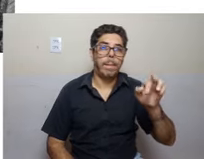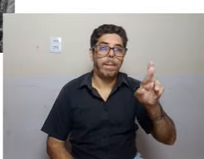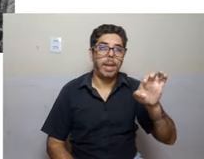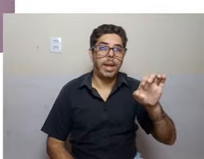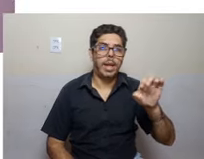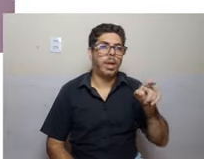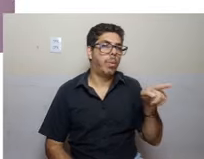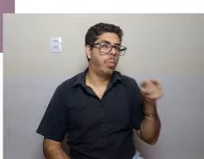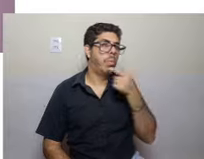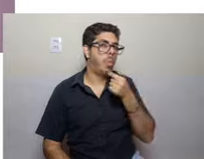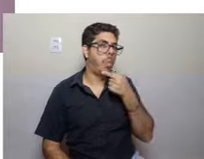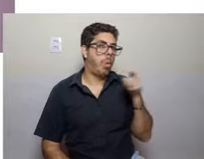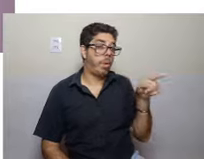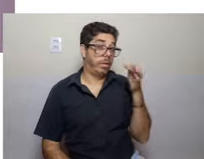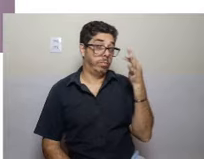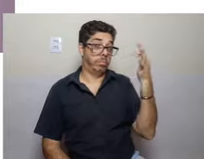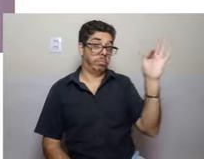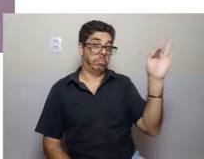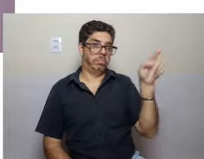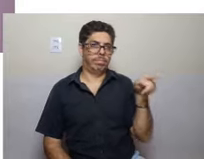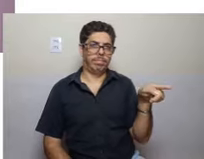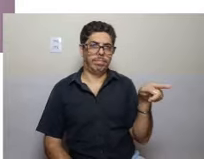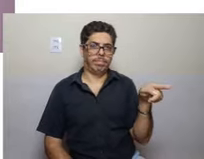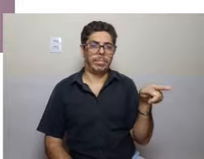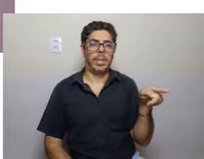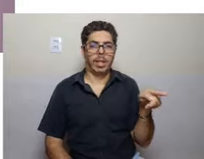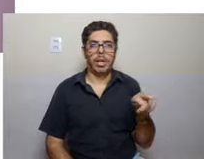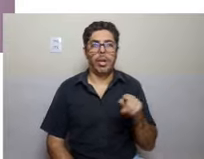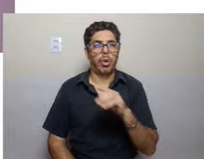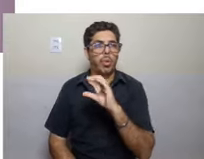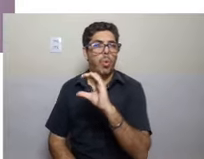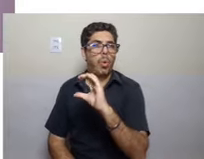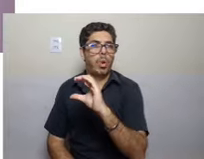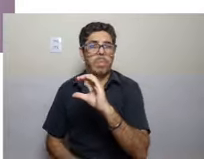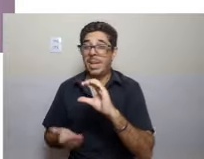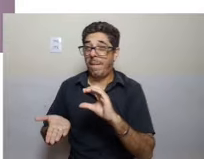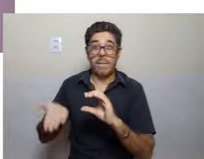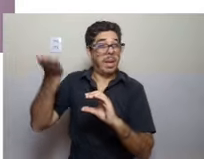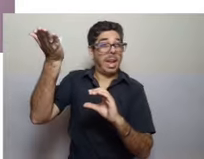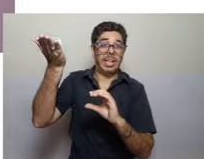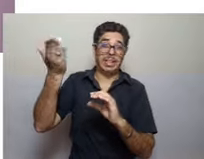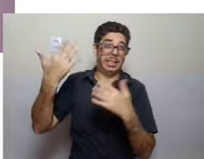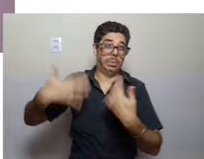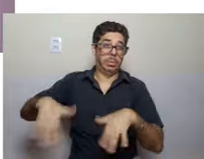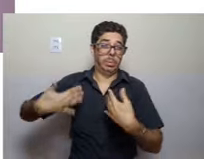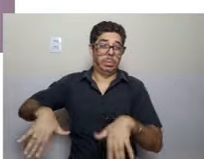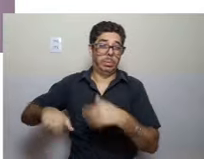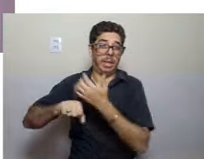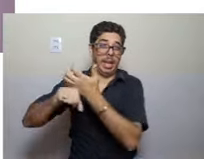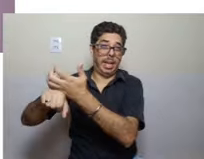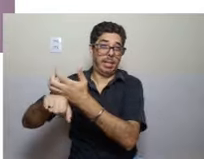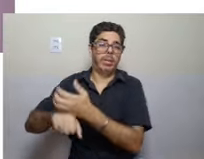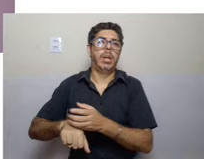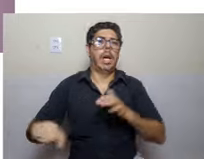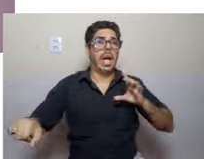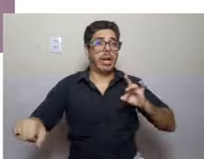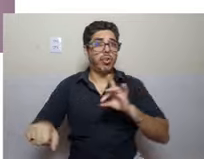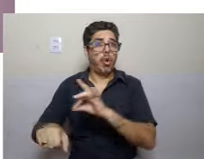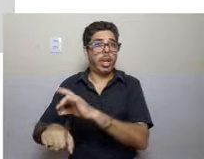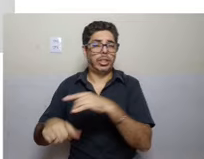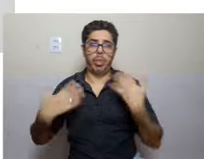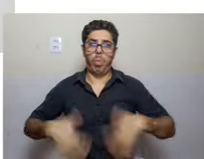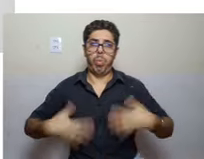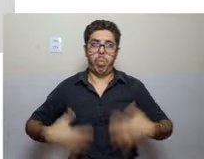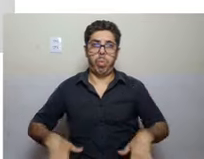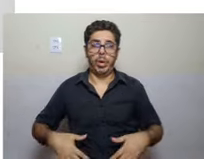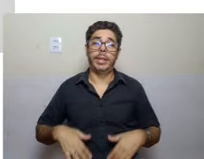André-Marie Ampère. Como o coulomb é uma unidade de carga muito grande, a unidade de corrente também é muito grande. E é por isso que é muito